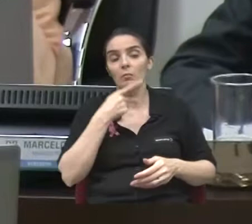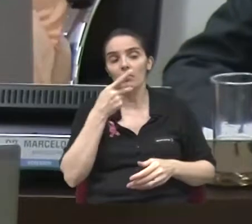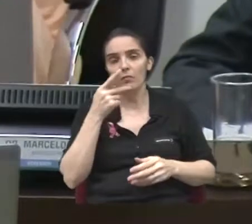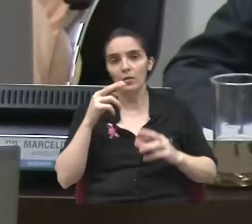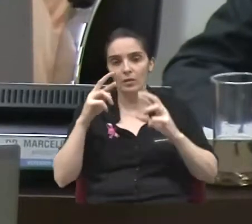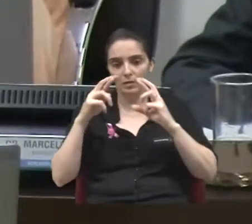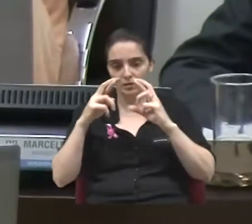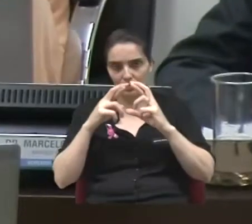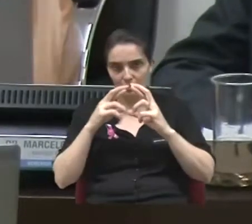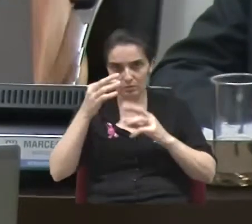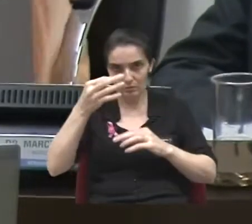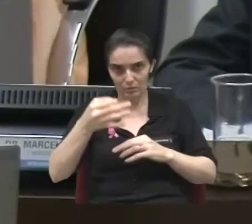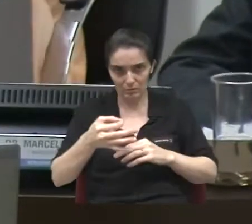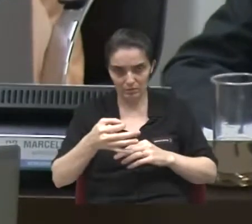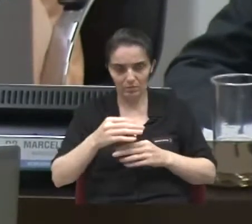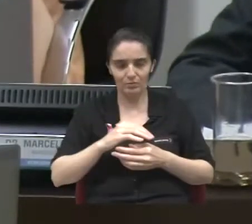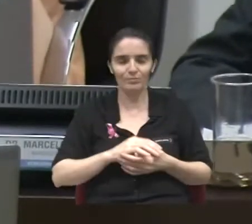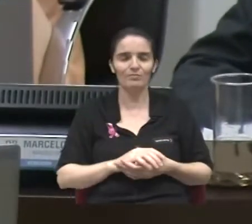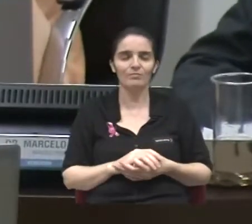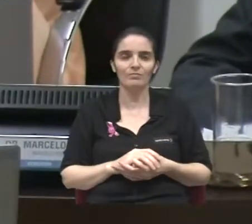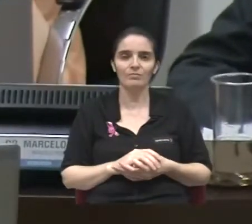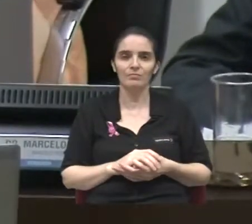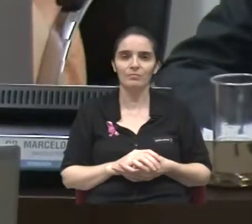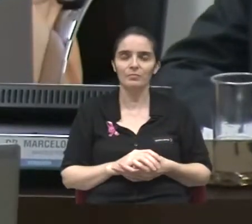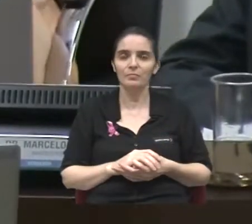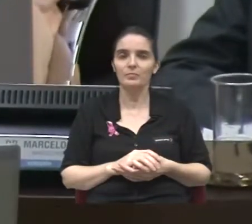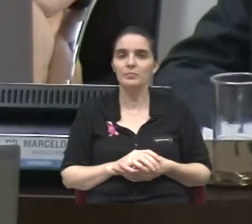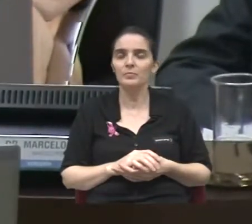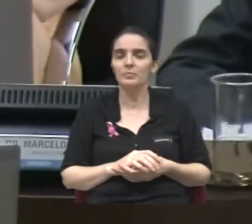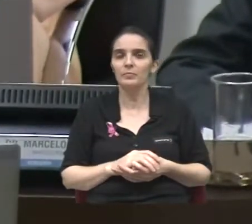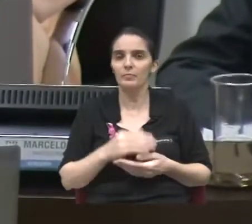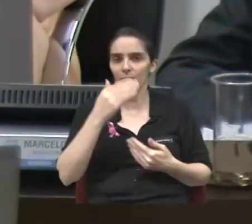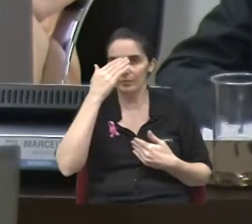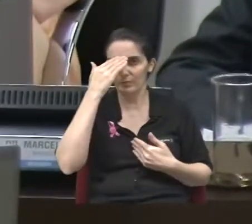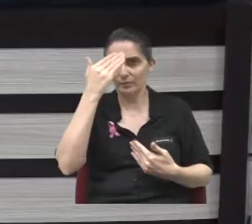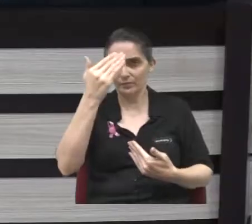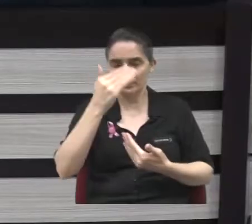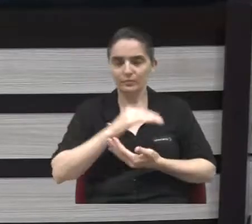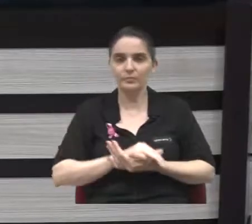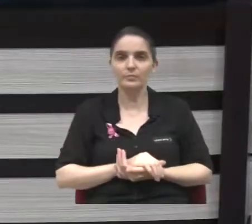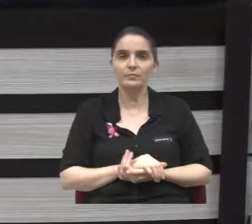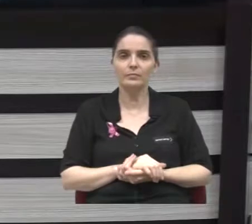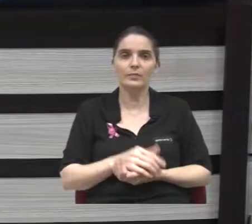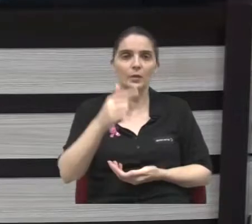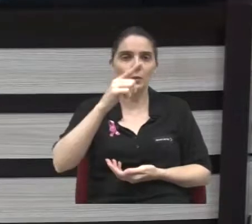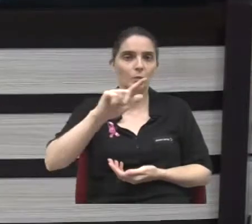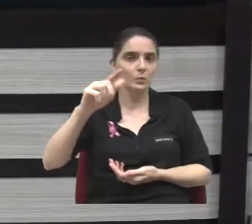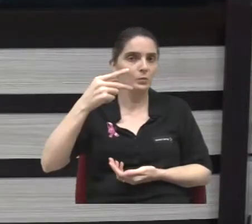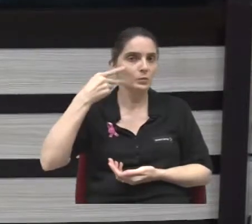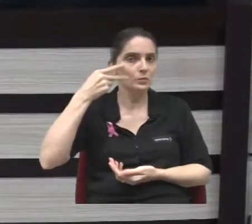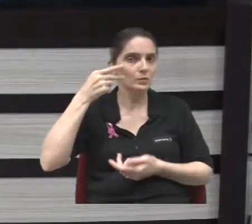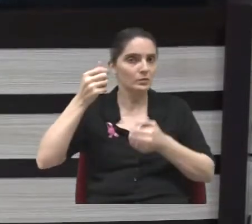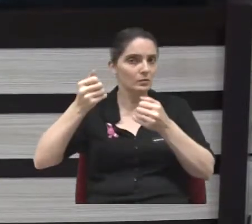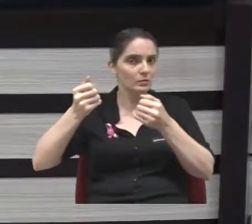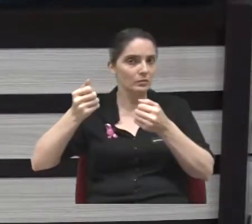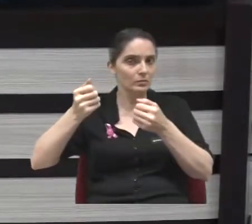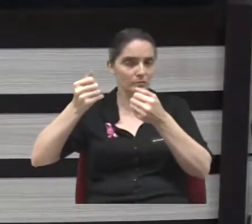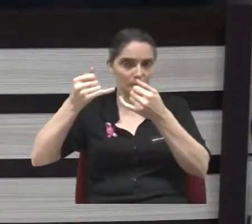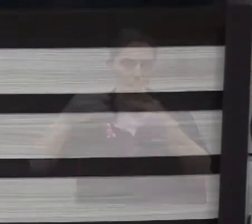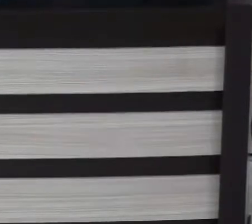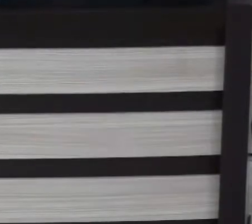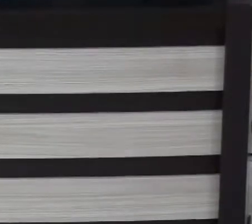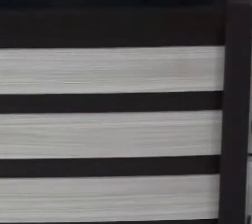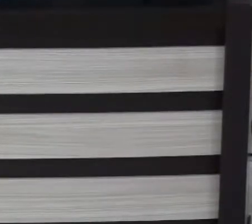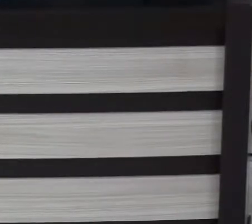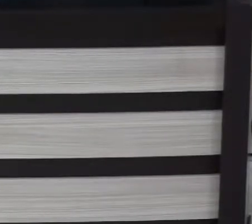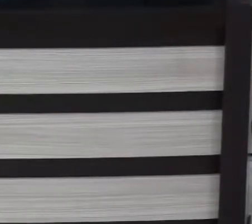a implementar isso da melhor maneira na nossa cidade. Muito obrigada. Mais algum vereador deseja discutir o requerimento 547? Desejo discutir,